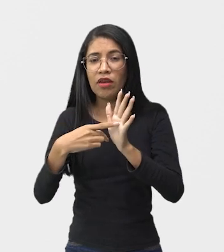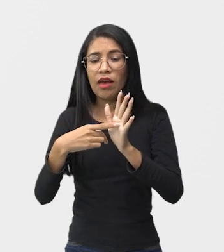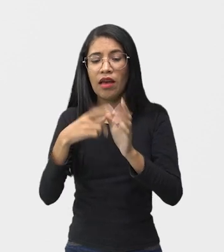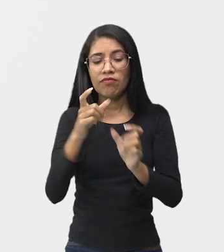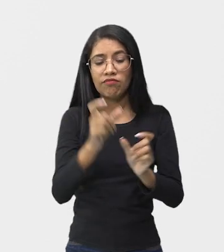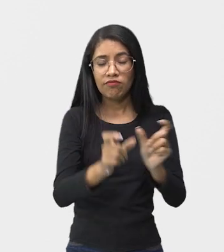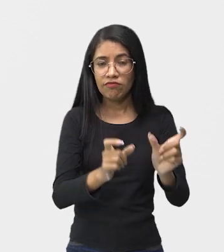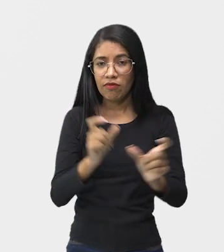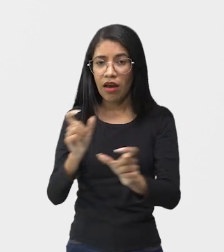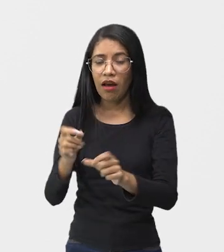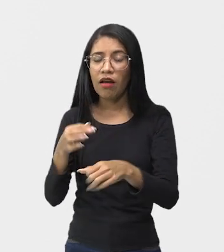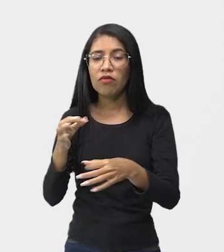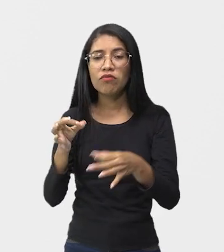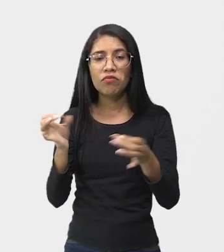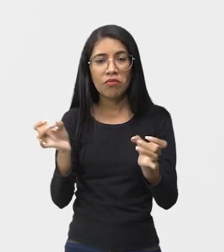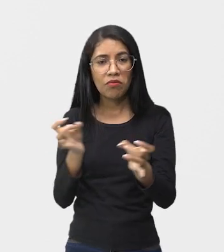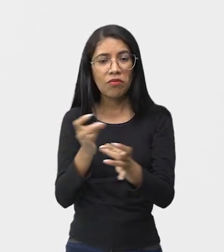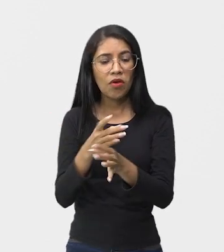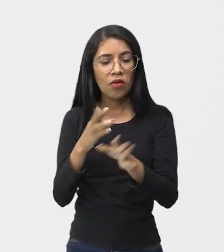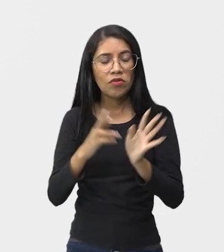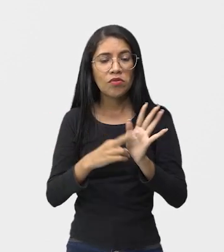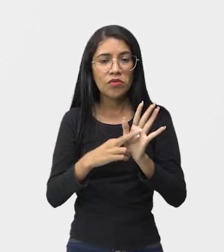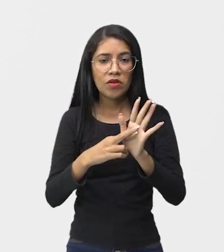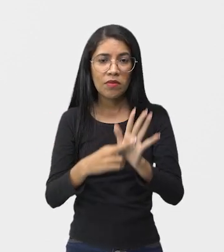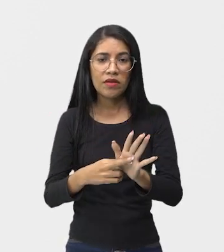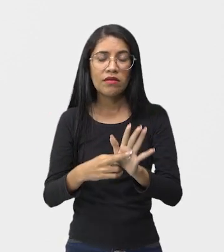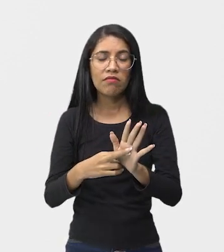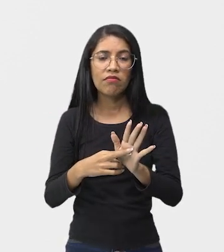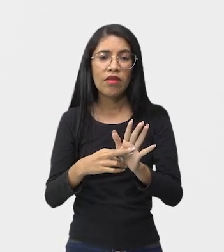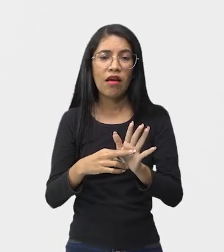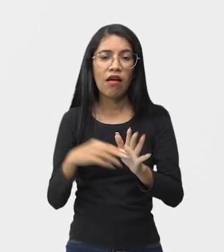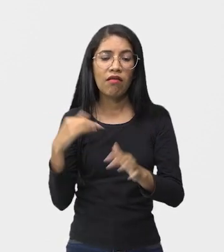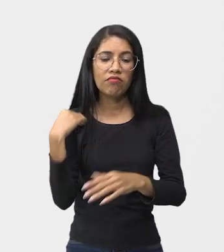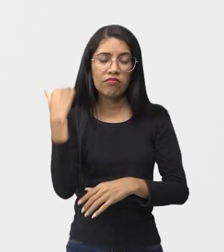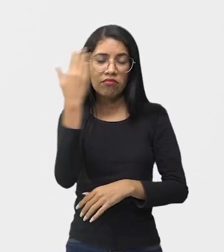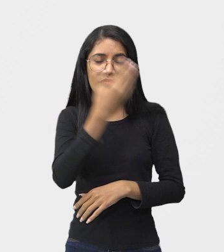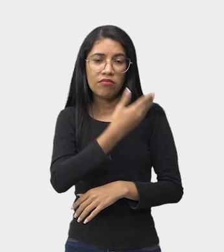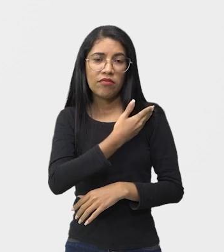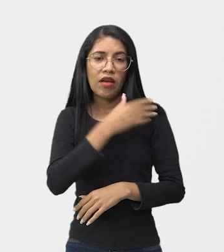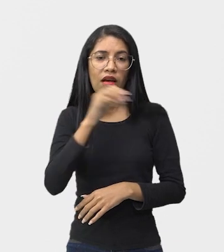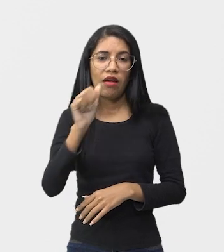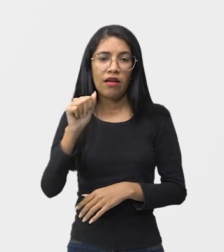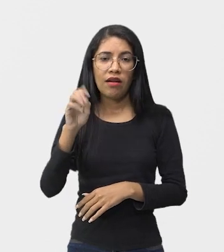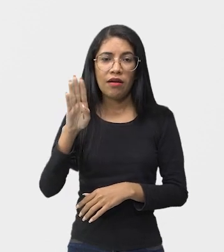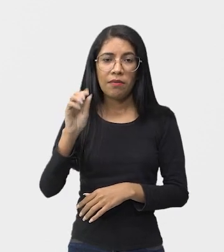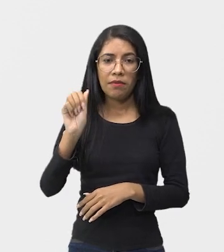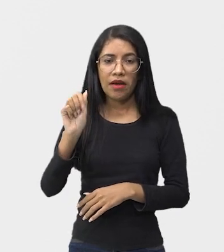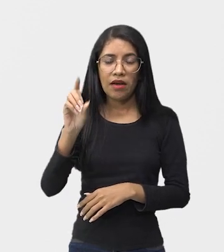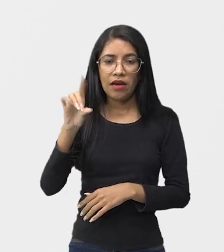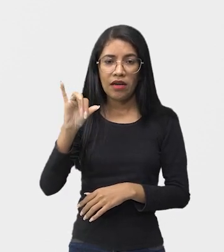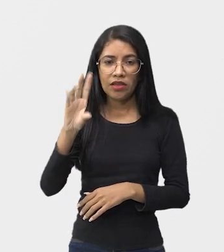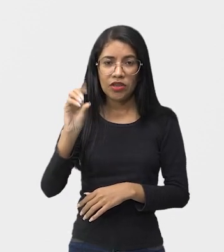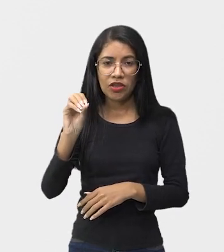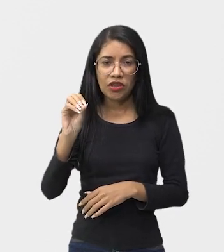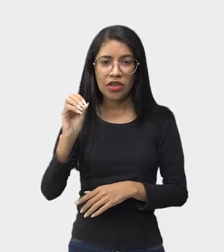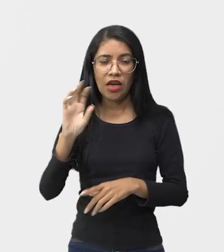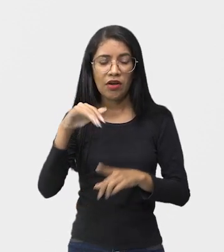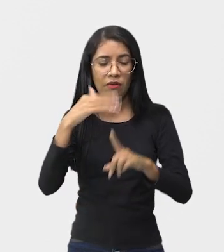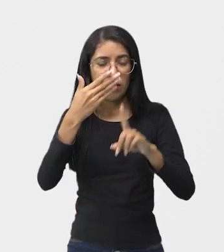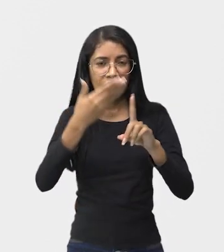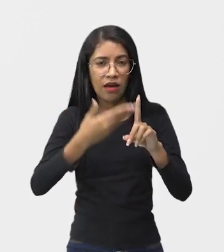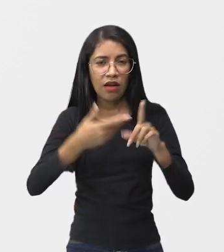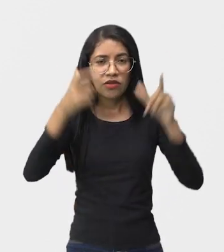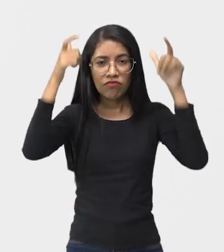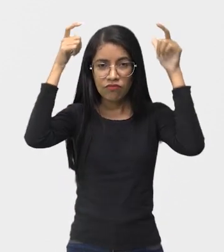estes estão preparados para se apresentar em louvor a Nossa Senhora da Abadia e em honra ao